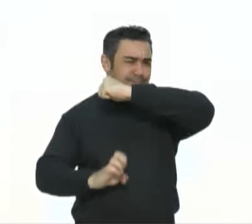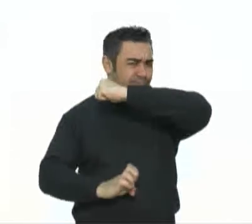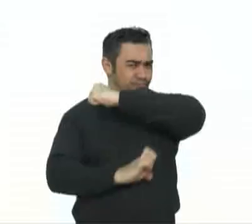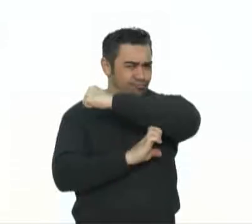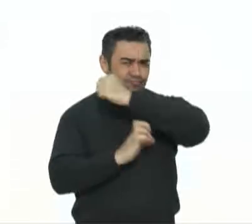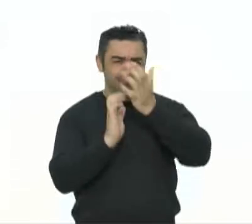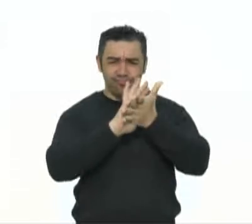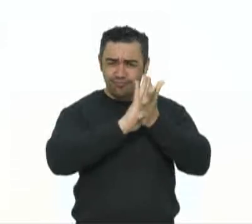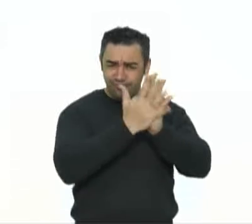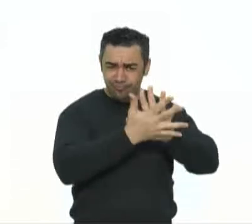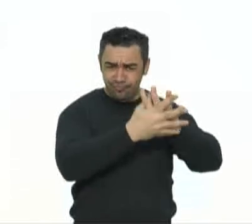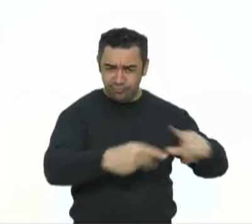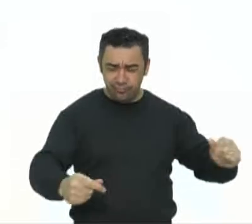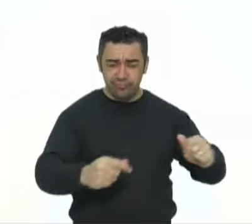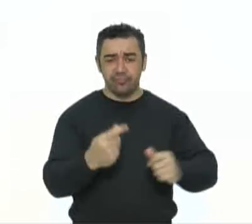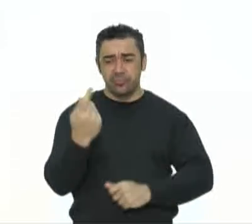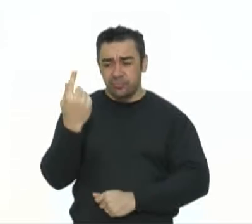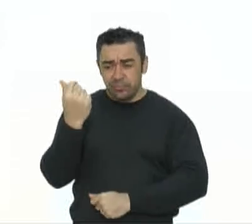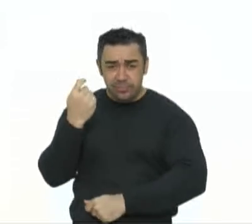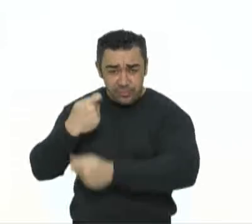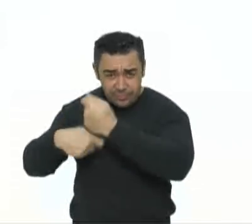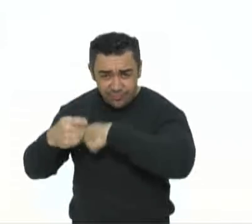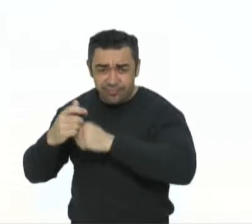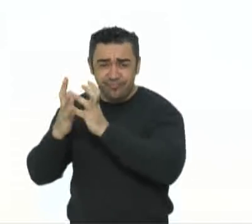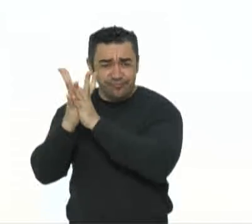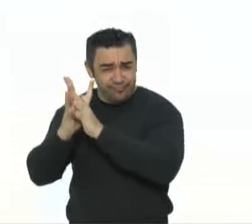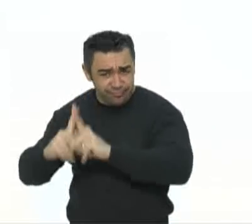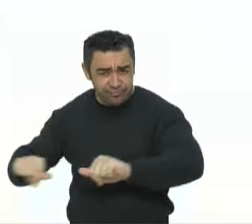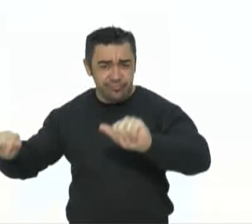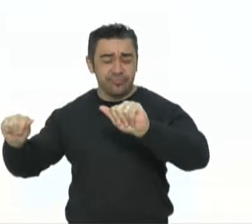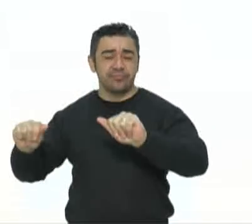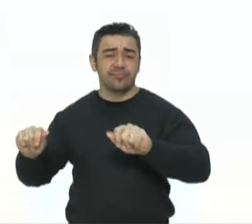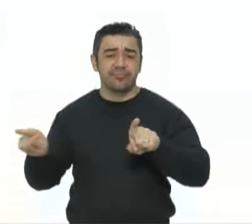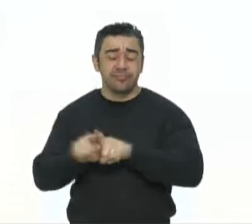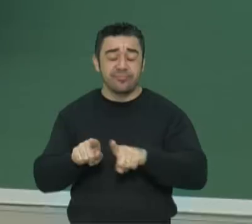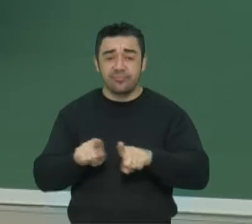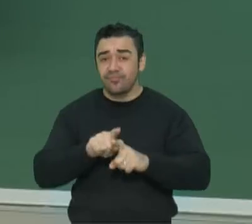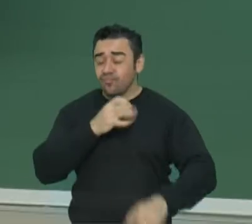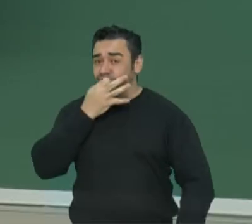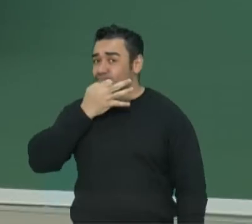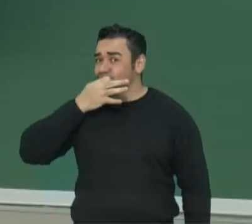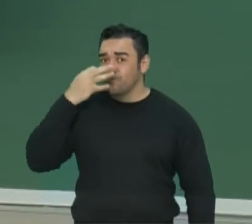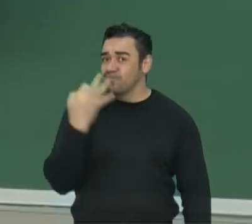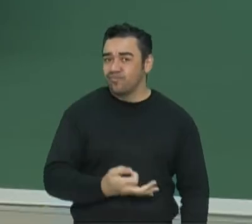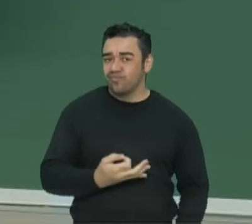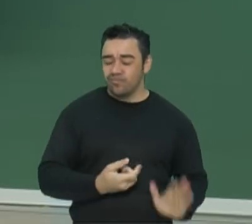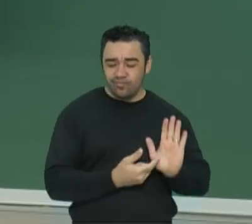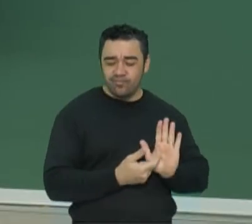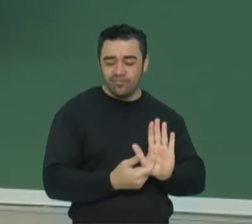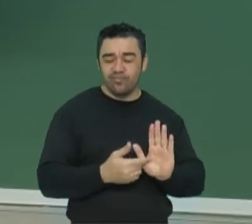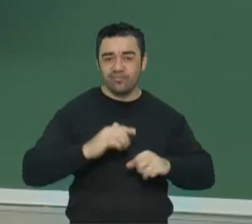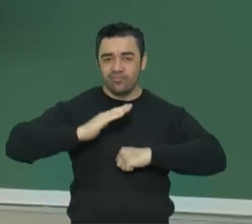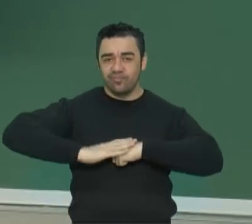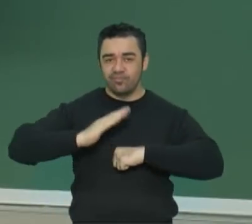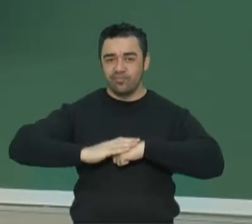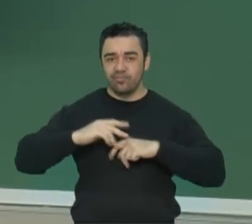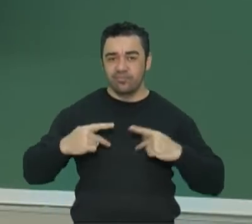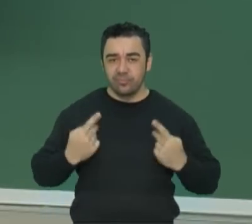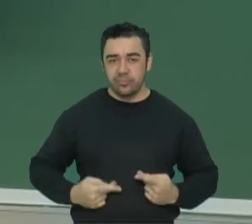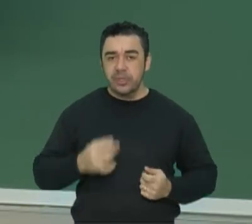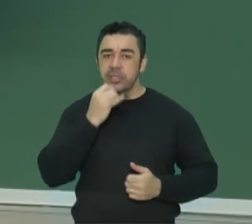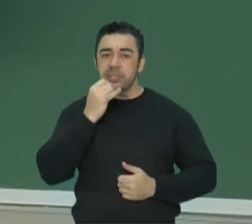destruídas, economias destruídas, e ainda o horror das ações humanas revelado, principalmente em episódios